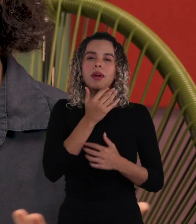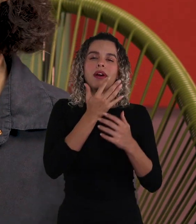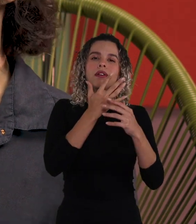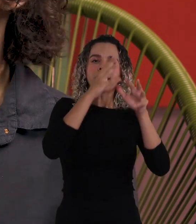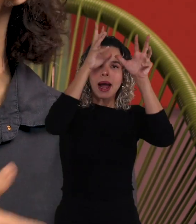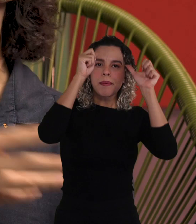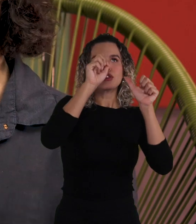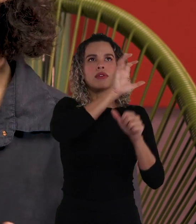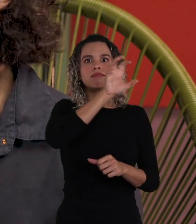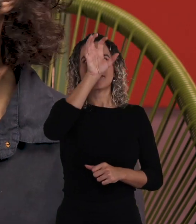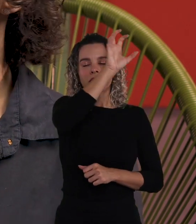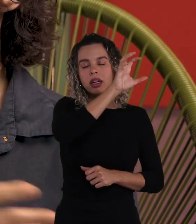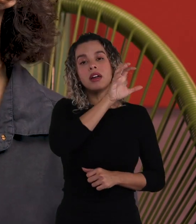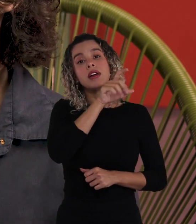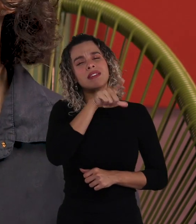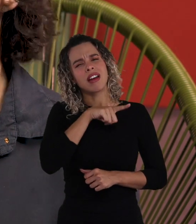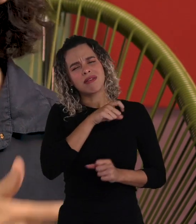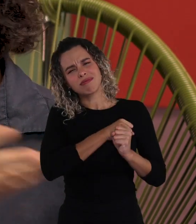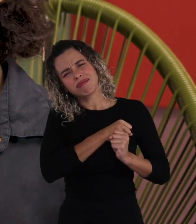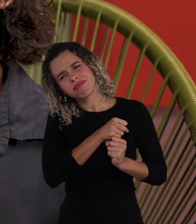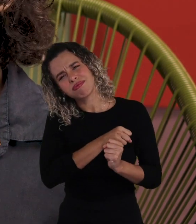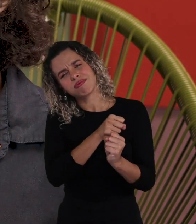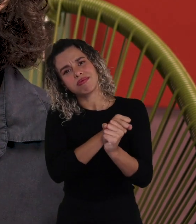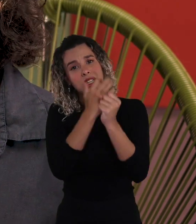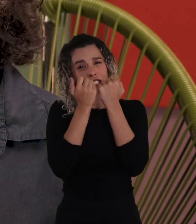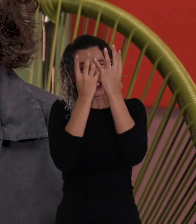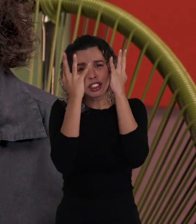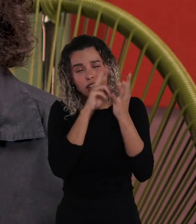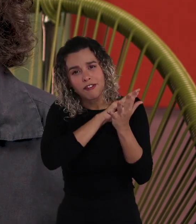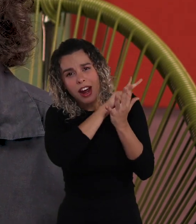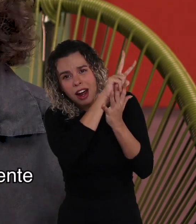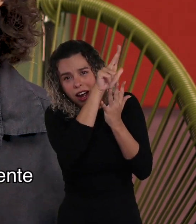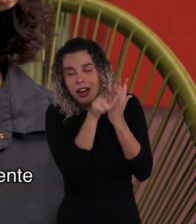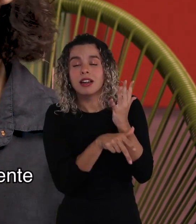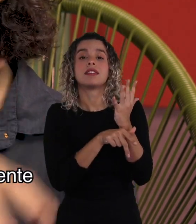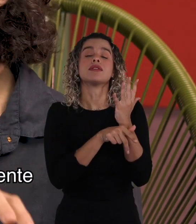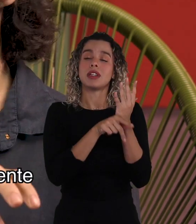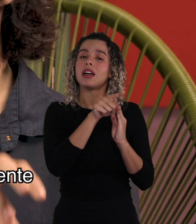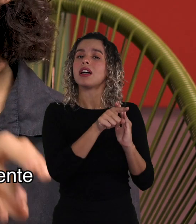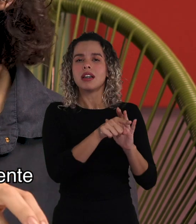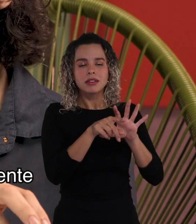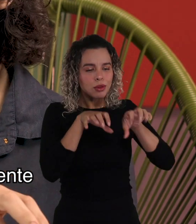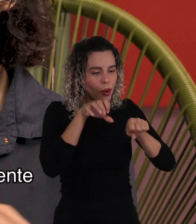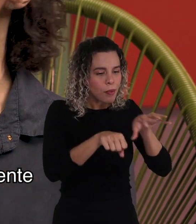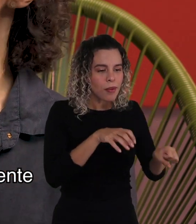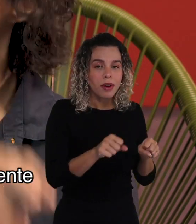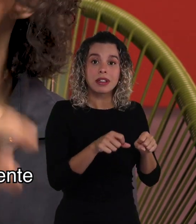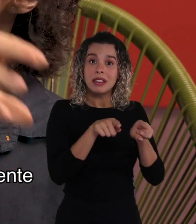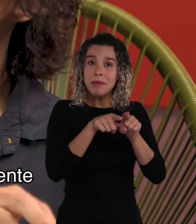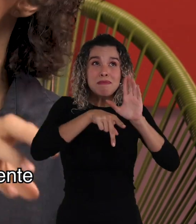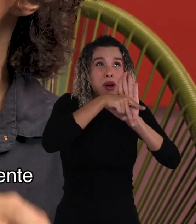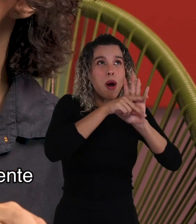amazônica, que já está ali milhares de anos, né, formadas pelas diversas etnias indígenas e que tem uma ocupação muito diferente